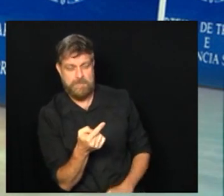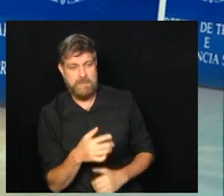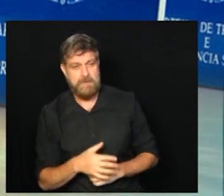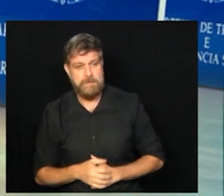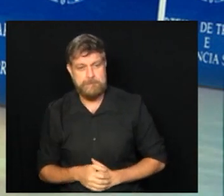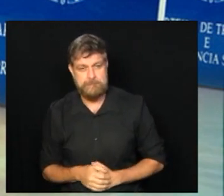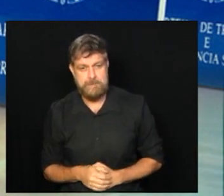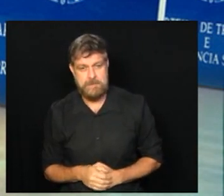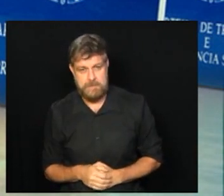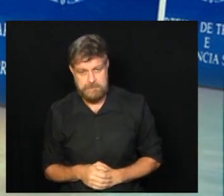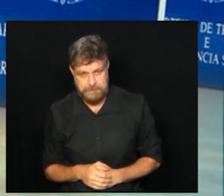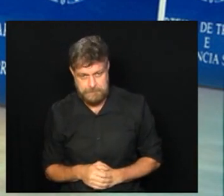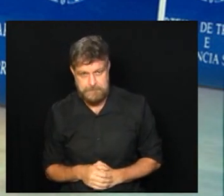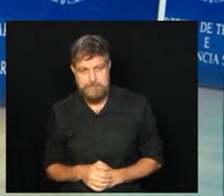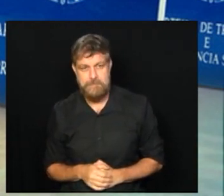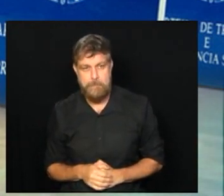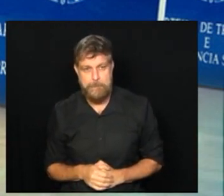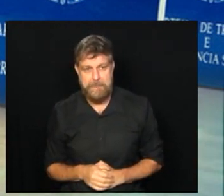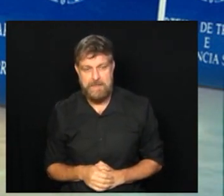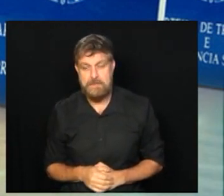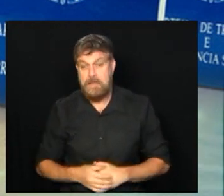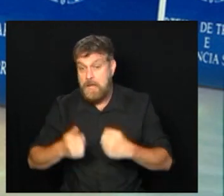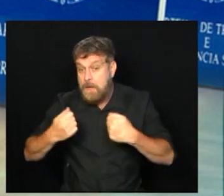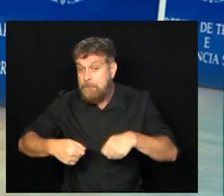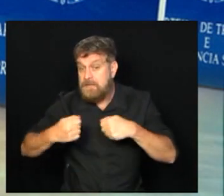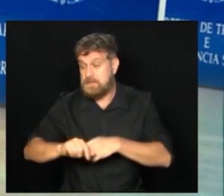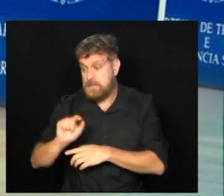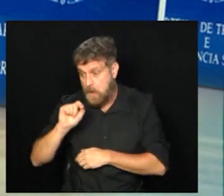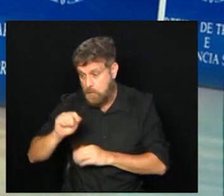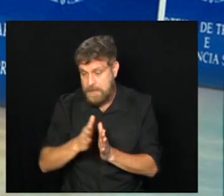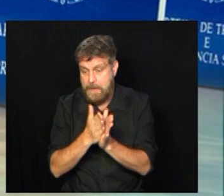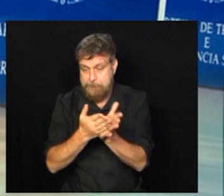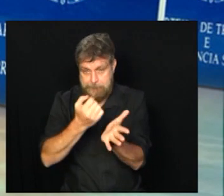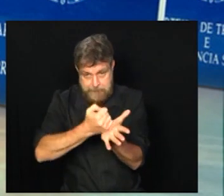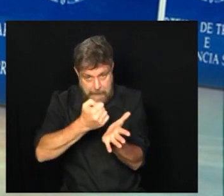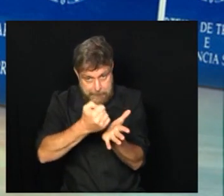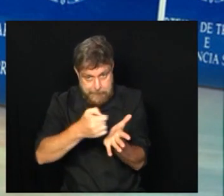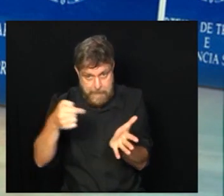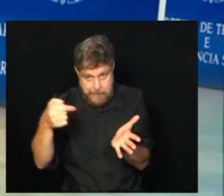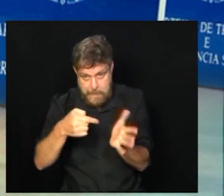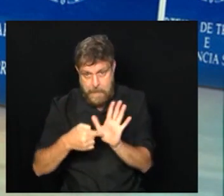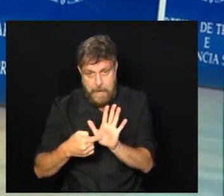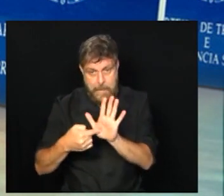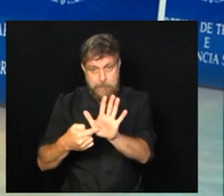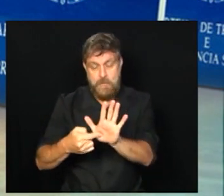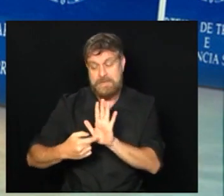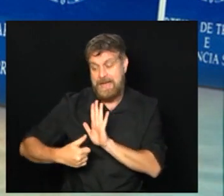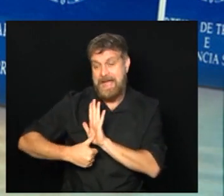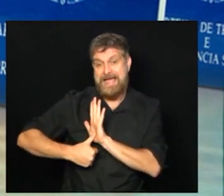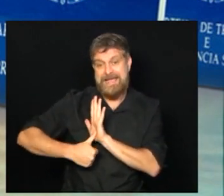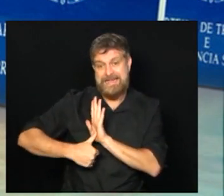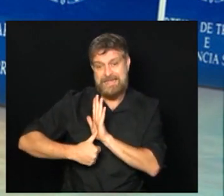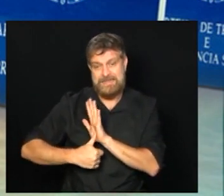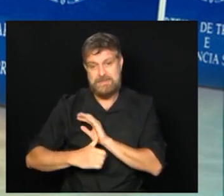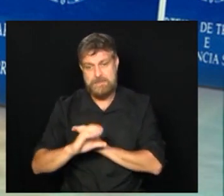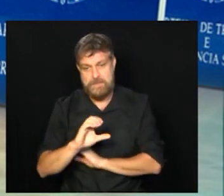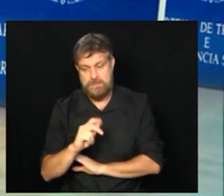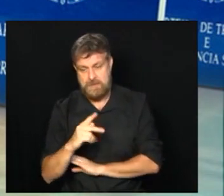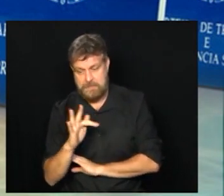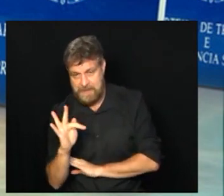405, Vila São Francisco. É preciso levar carteira de trabalho, carteira de identidade, CPF